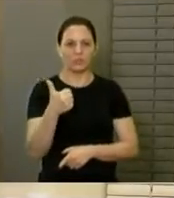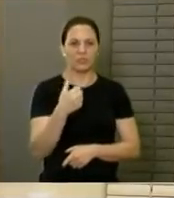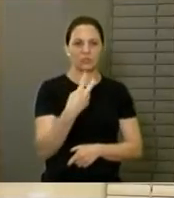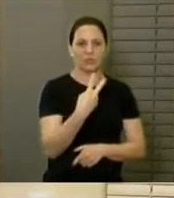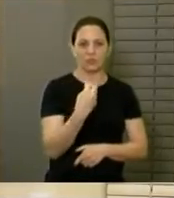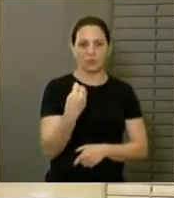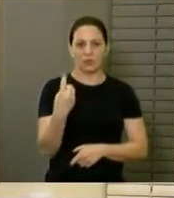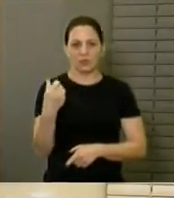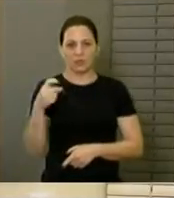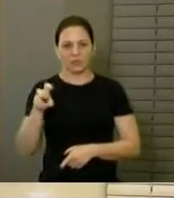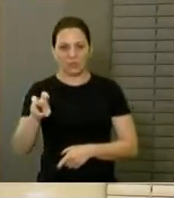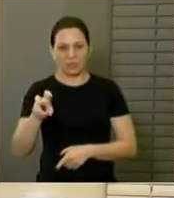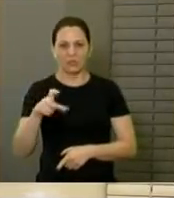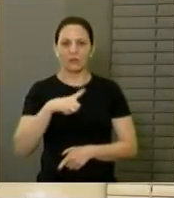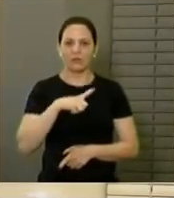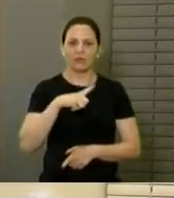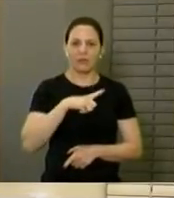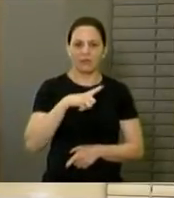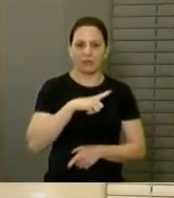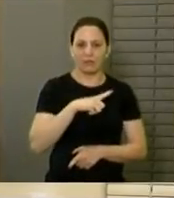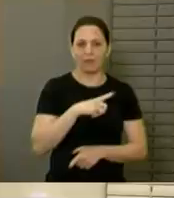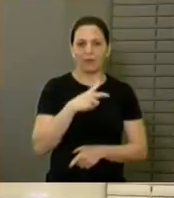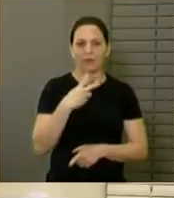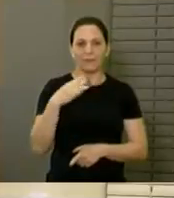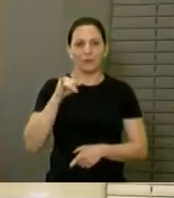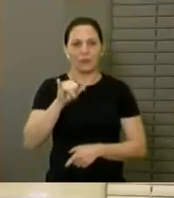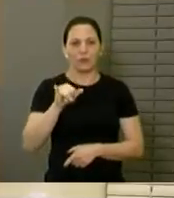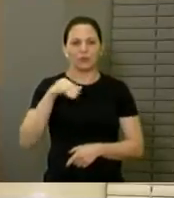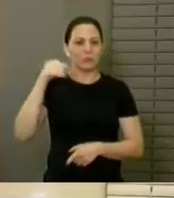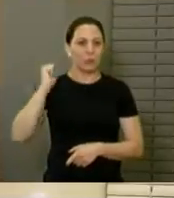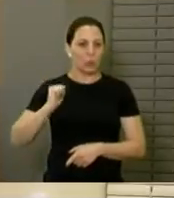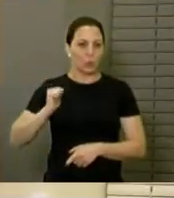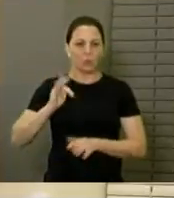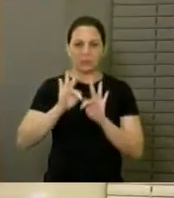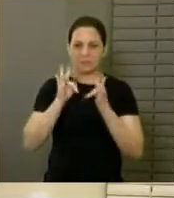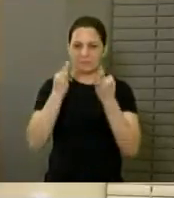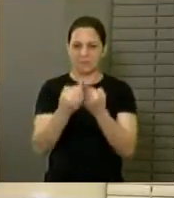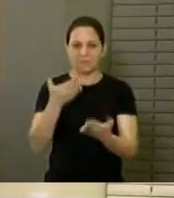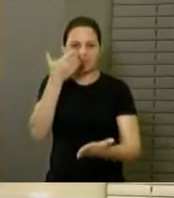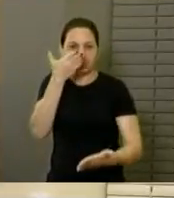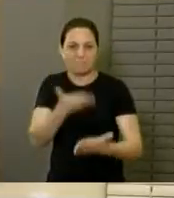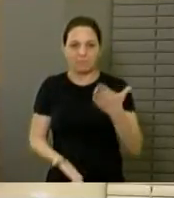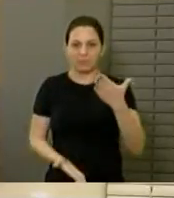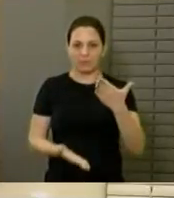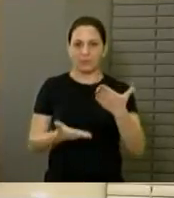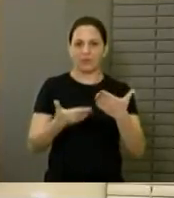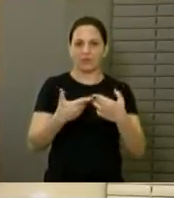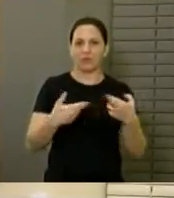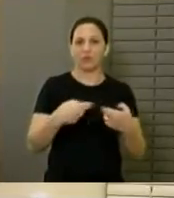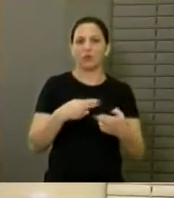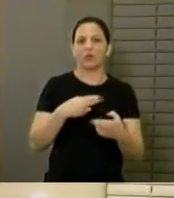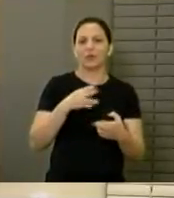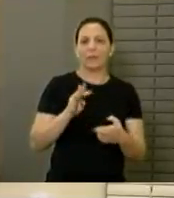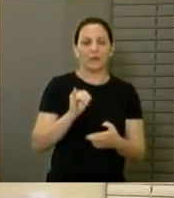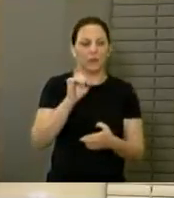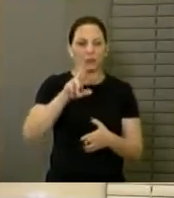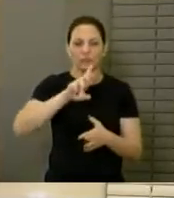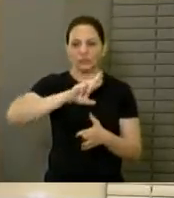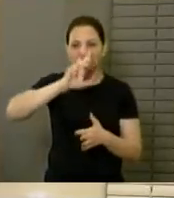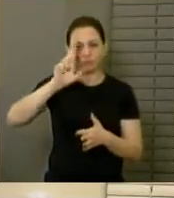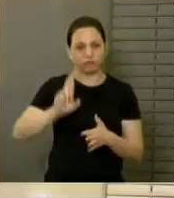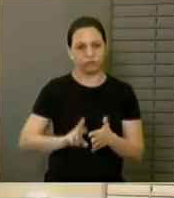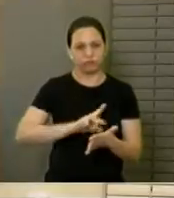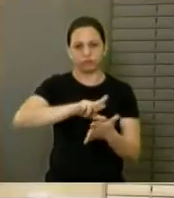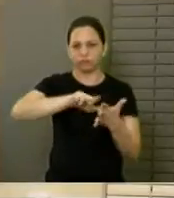enquanto investimos 185 bilhões no Bolsa Família, perdemos 1 trilhão 512 bilhões e